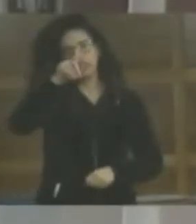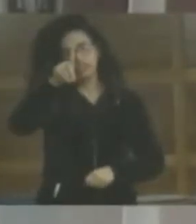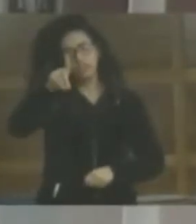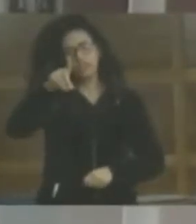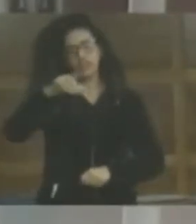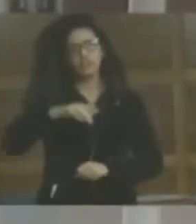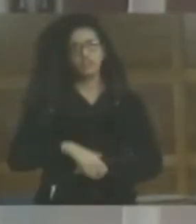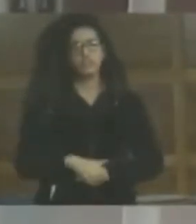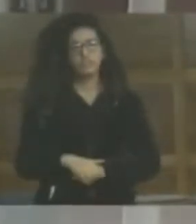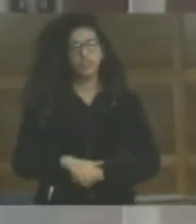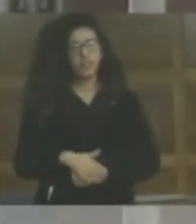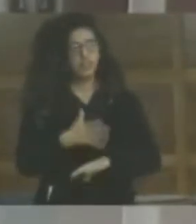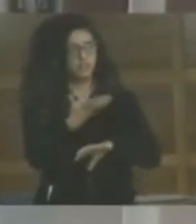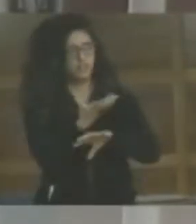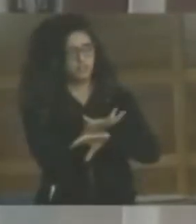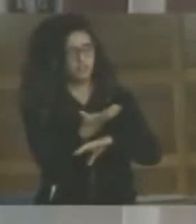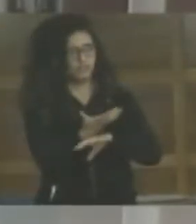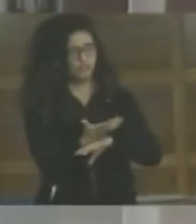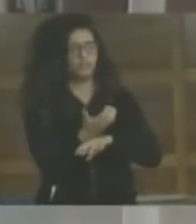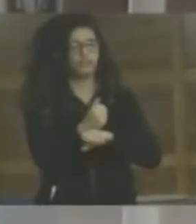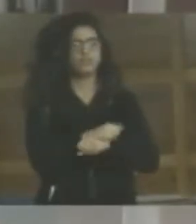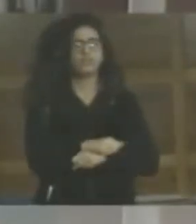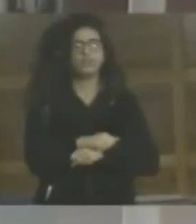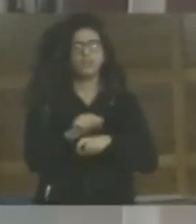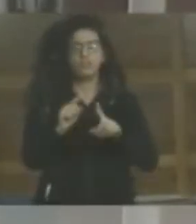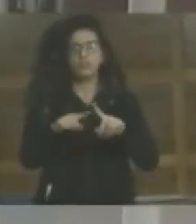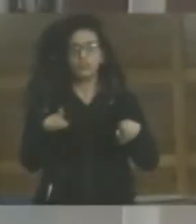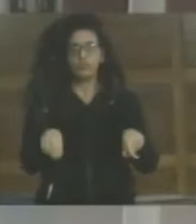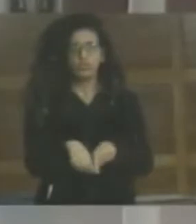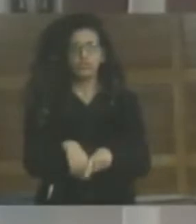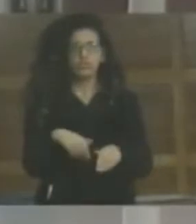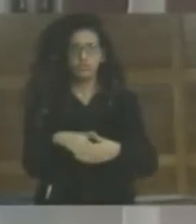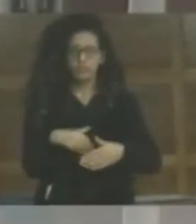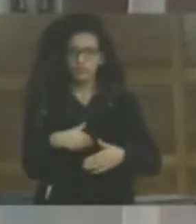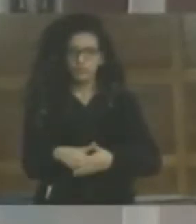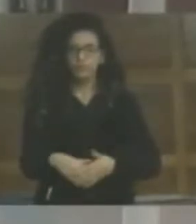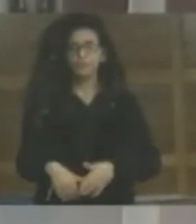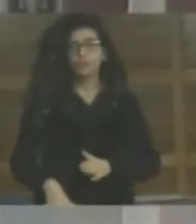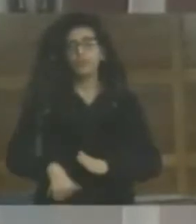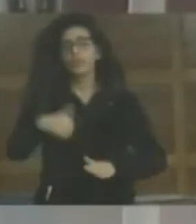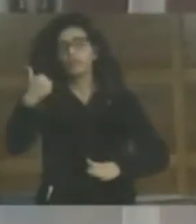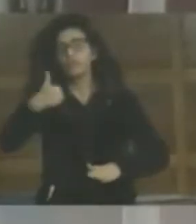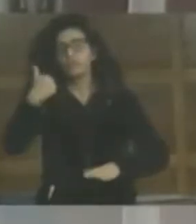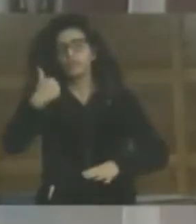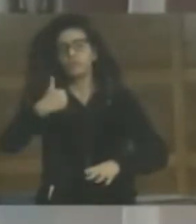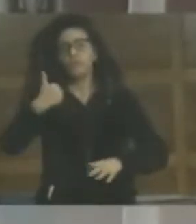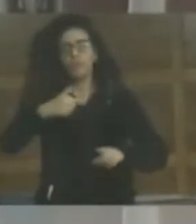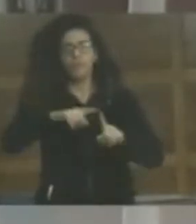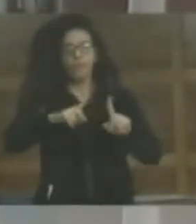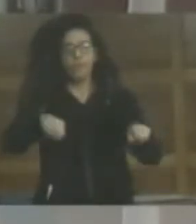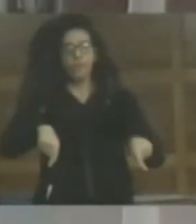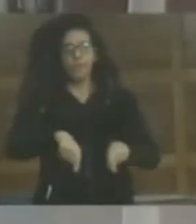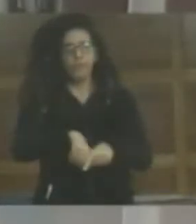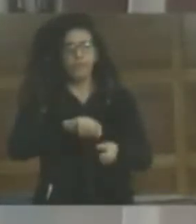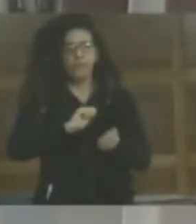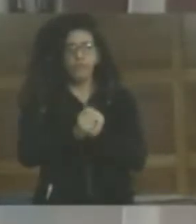LED nos refletores do campo. A primeira quadra da Japuíba com revitalização e com lâmpada de